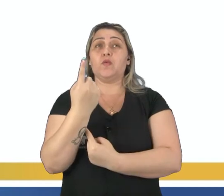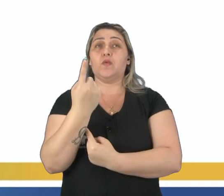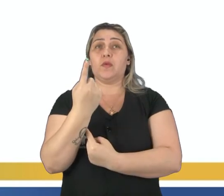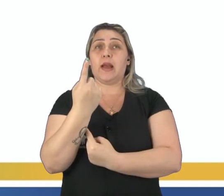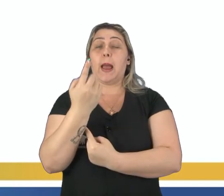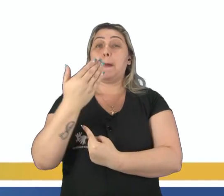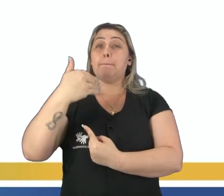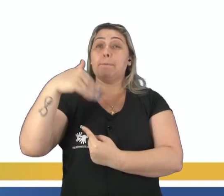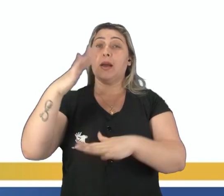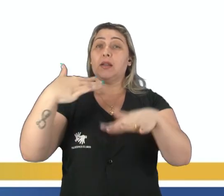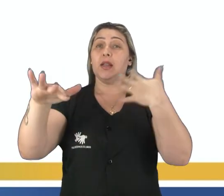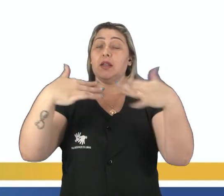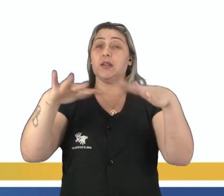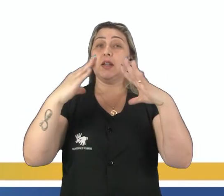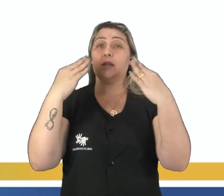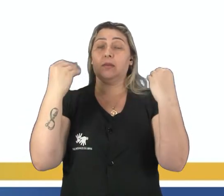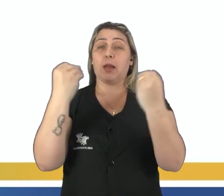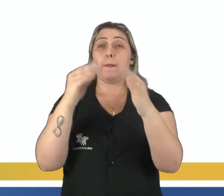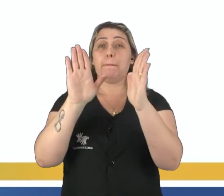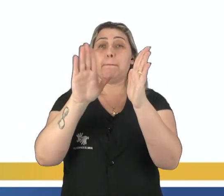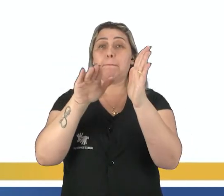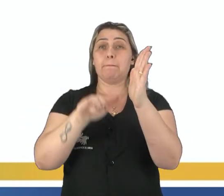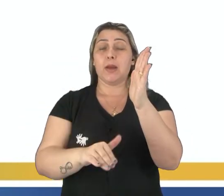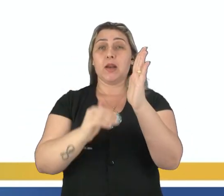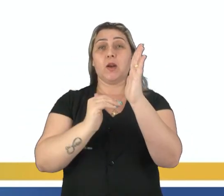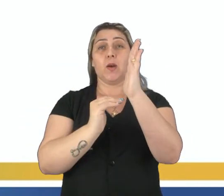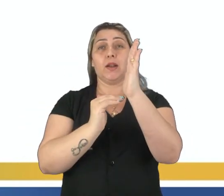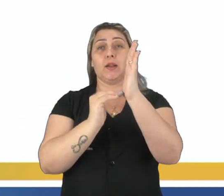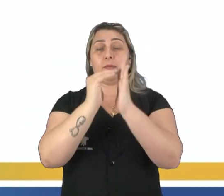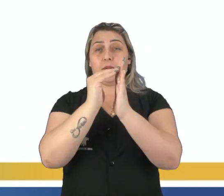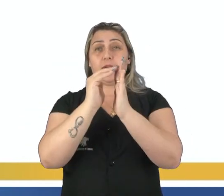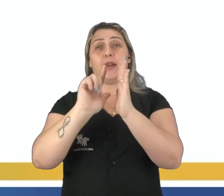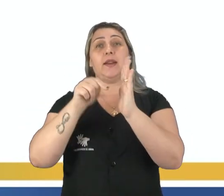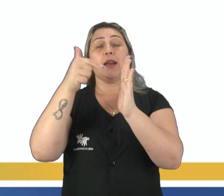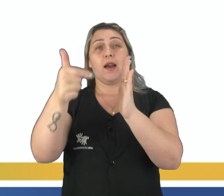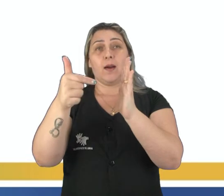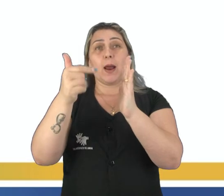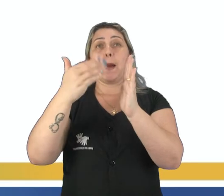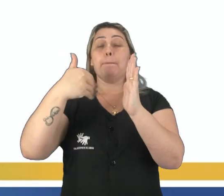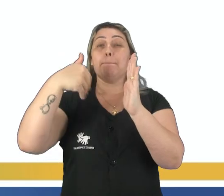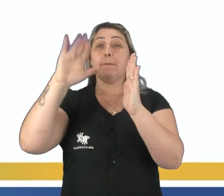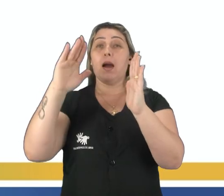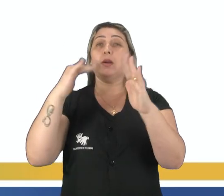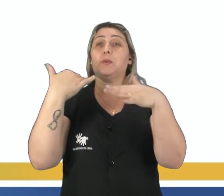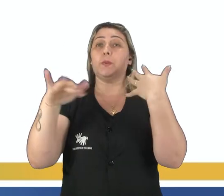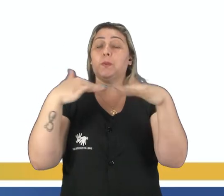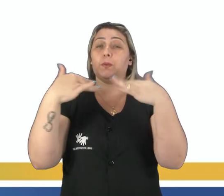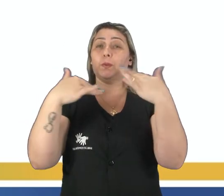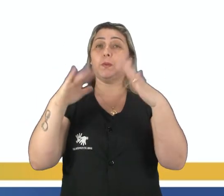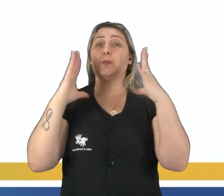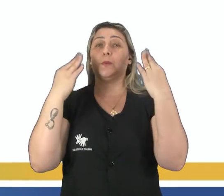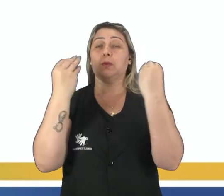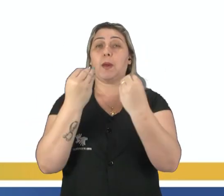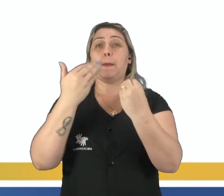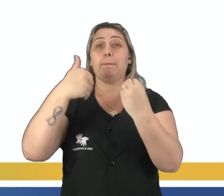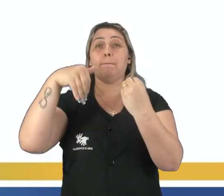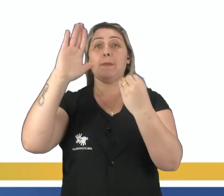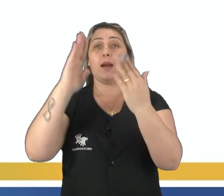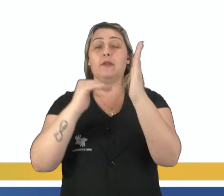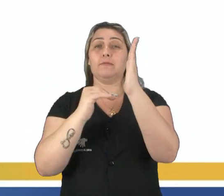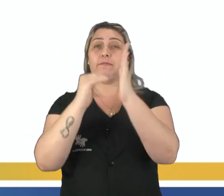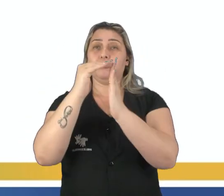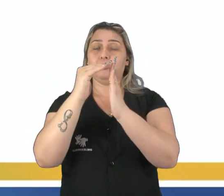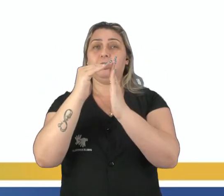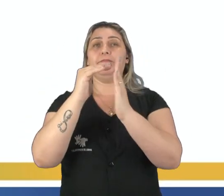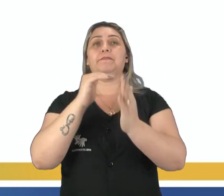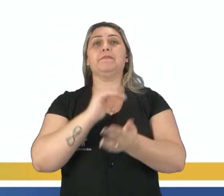diz que quanto mais agitadas as partículas, menor a temperatura. E na outra ele diz quanto mais agitadas as partículas, maior a temperatura.